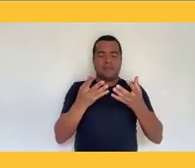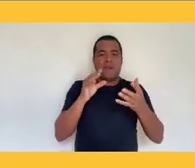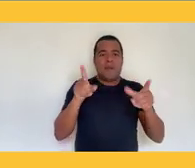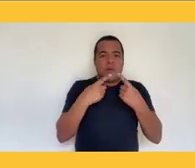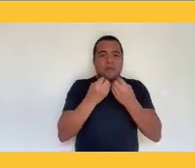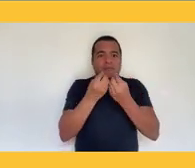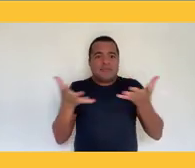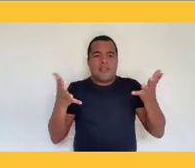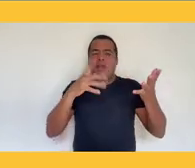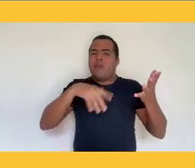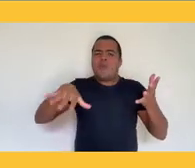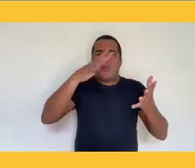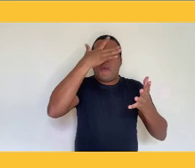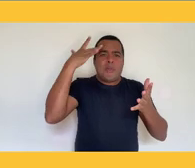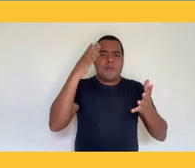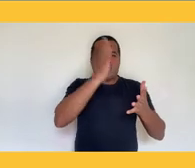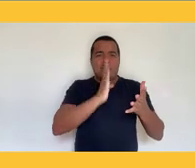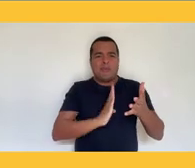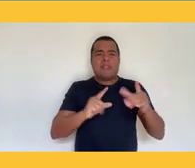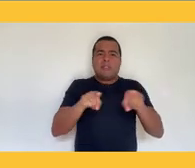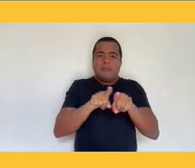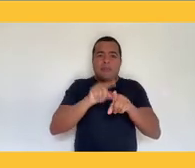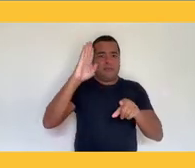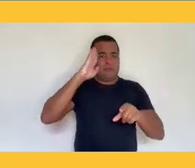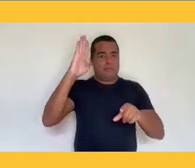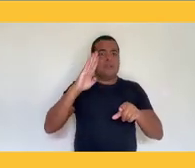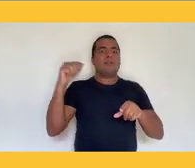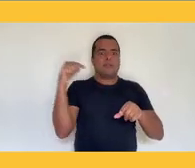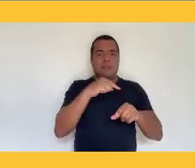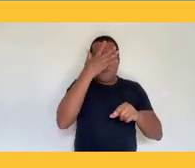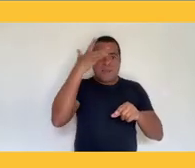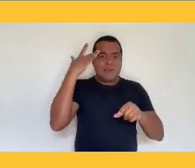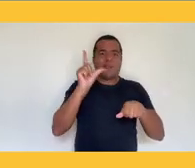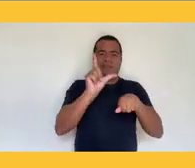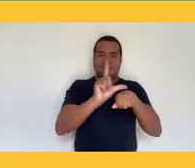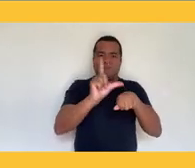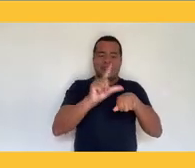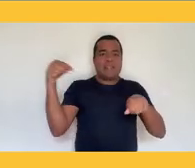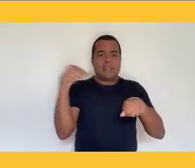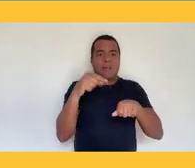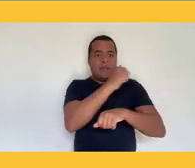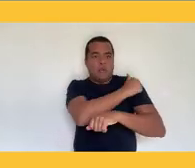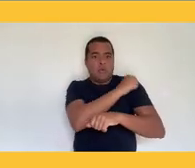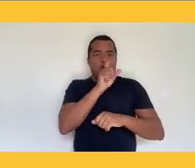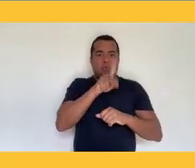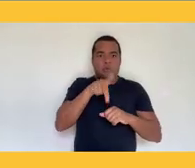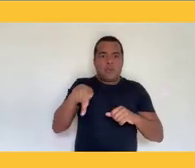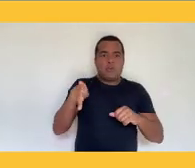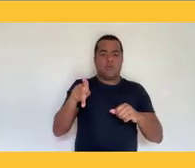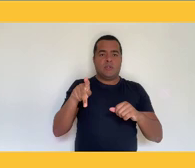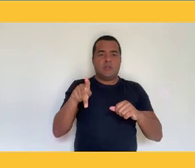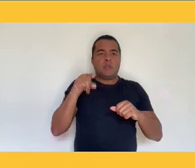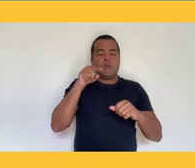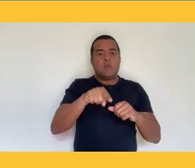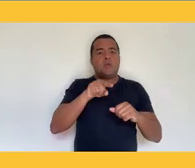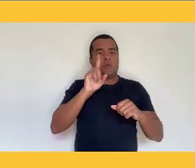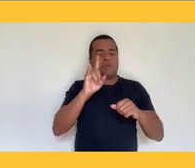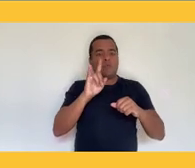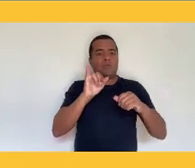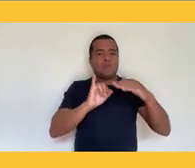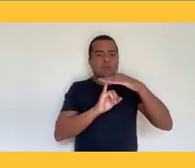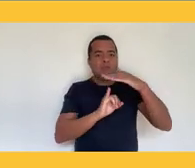todas as pessoas desse Brasil, mas especialmente às pessoas de Bom Jesus da Lapa e aos alunos e professores do Instituto